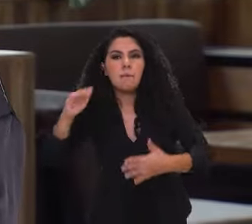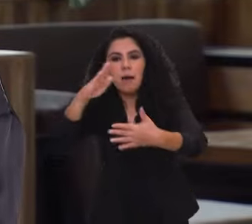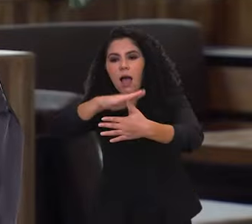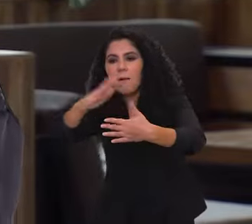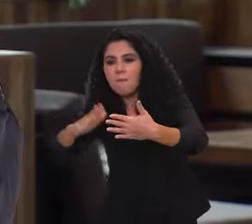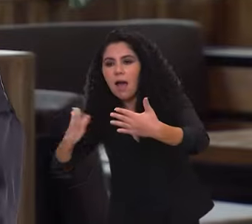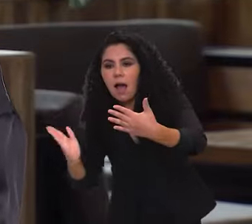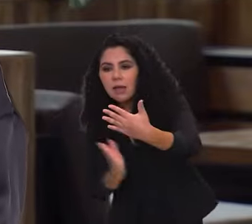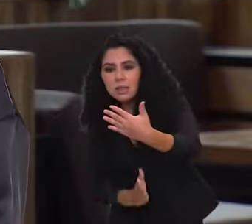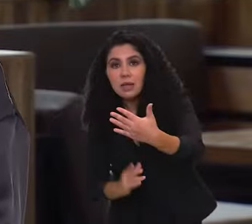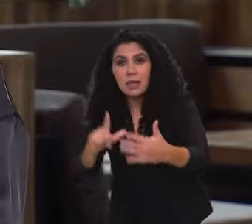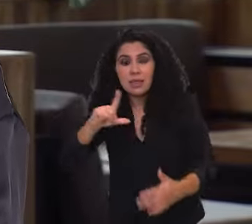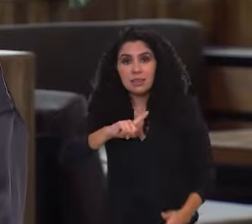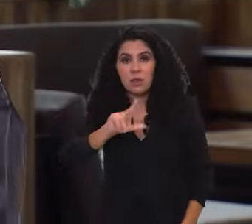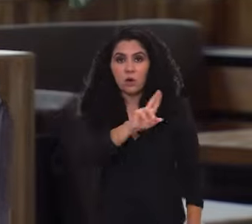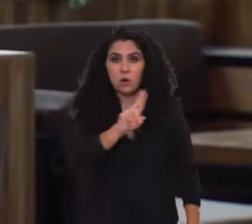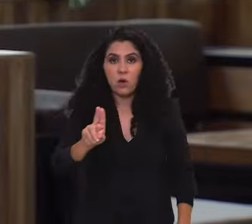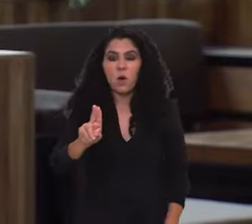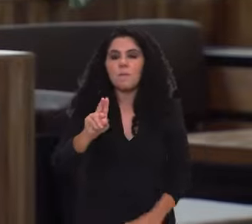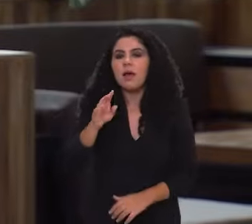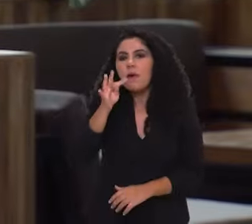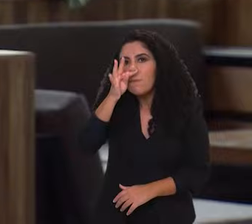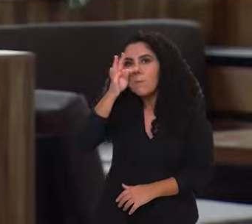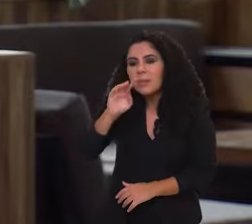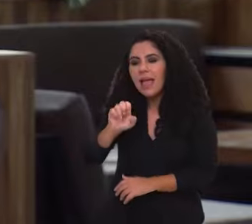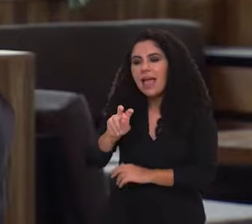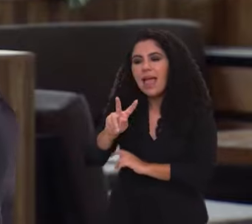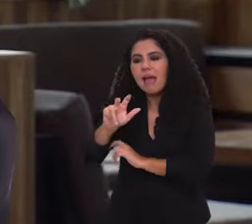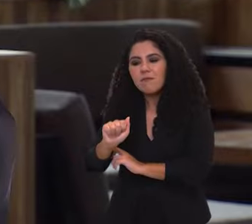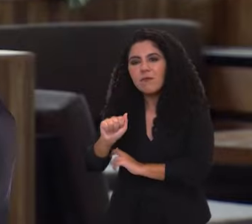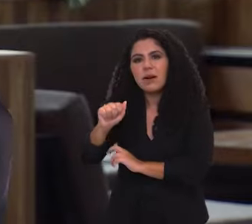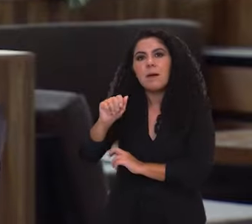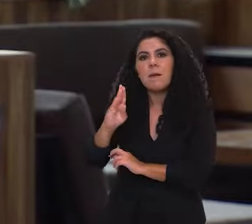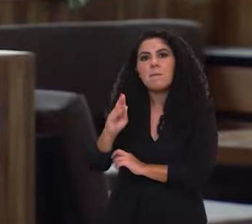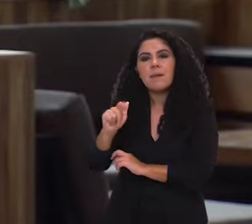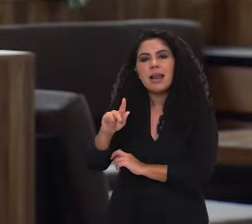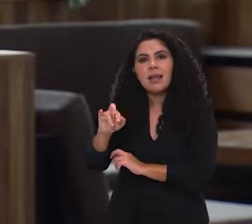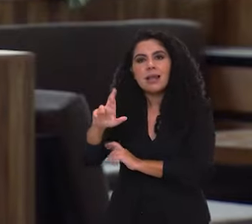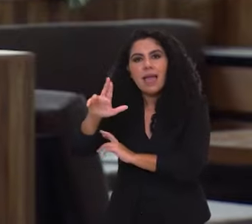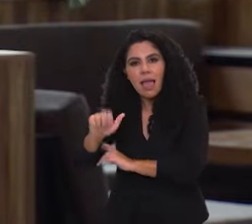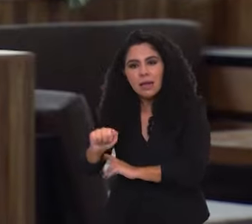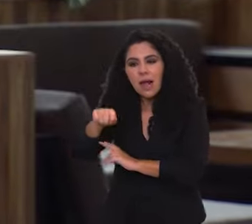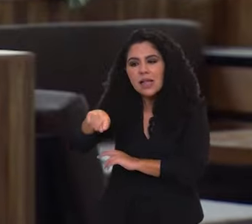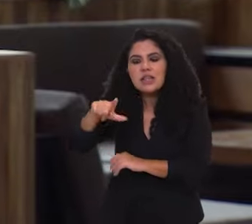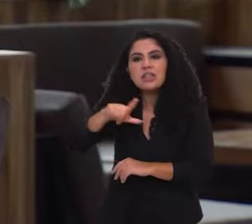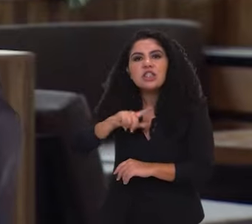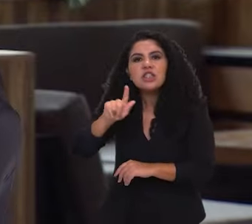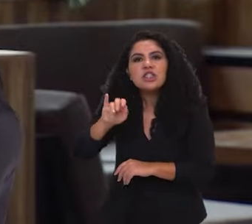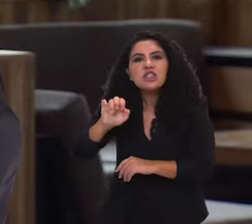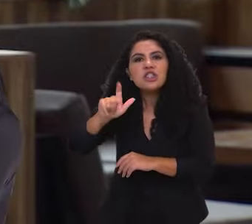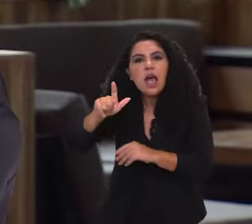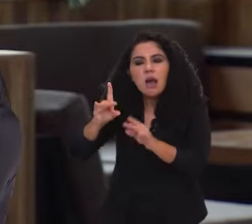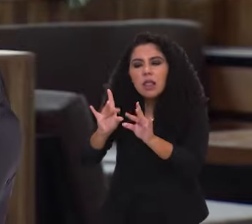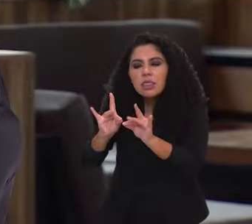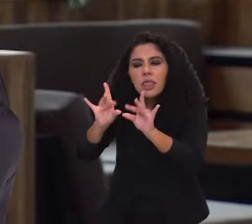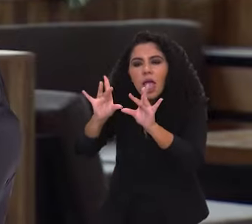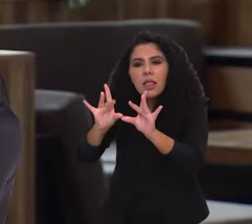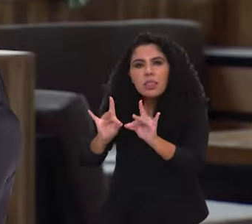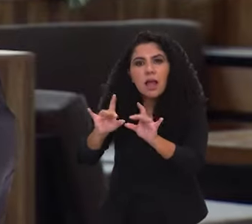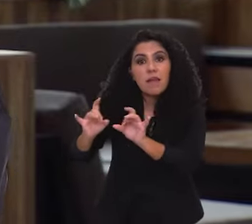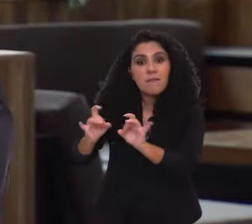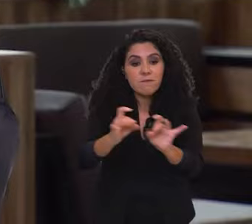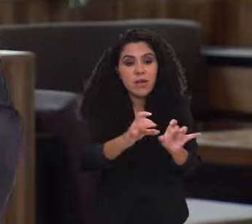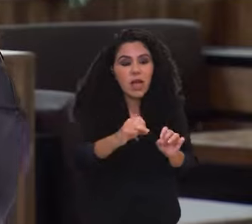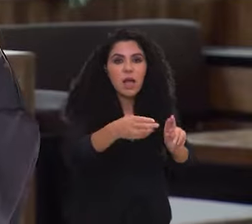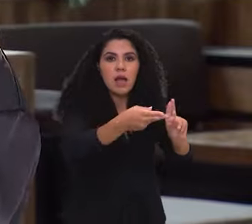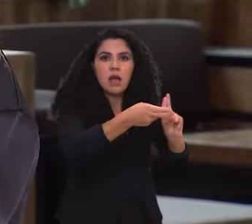por exemplo, tem uma erva baleeira que hoje ela é vendida, o gel dela é vendido no Sistema Único de